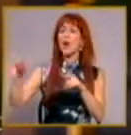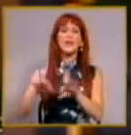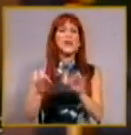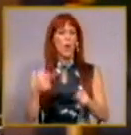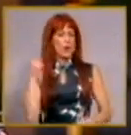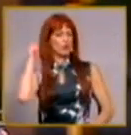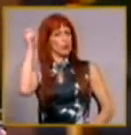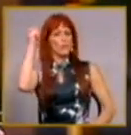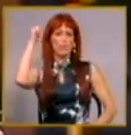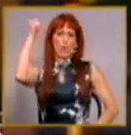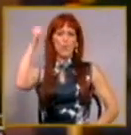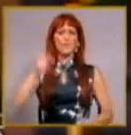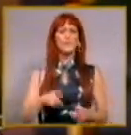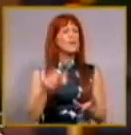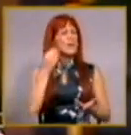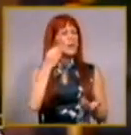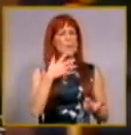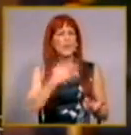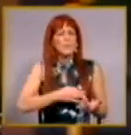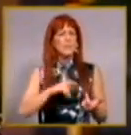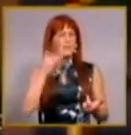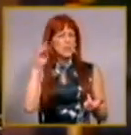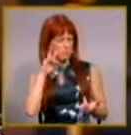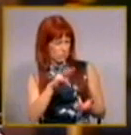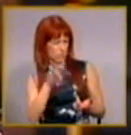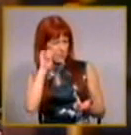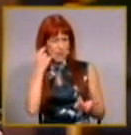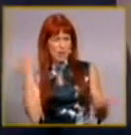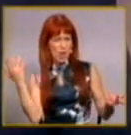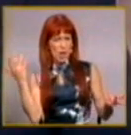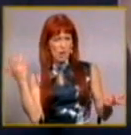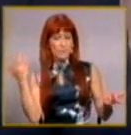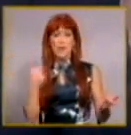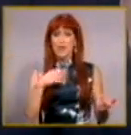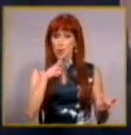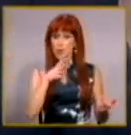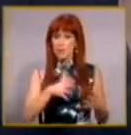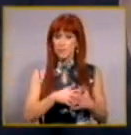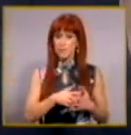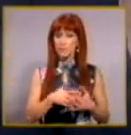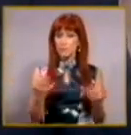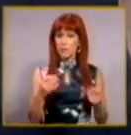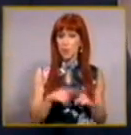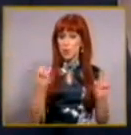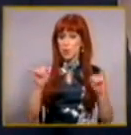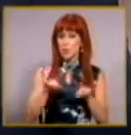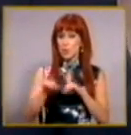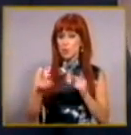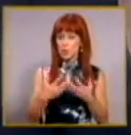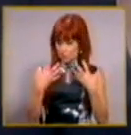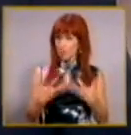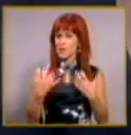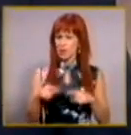fora como um trunfo, de que forma é que a credibilidade externa pode ser afetada? Eu diria que, evidentemente, o consenso político tinha